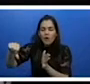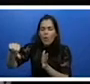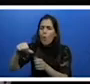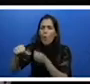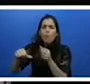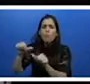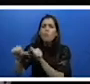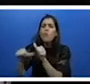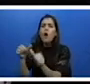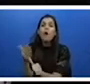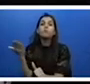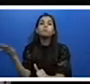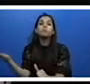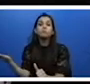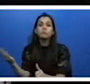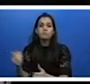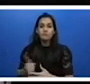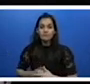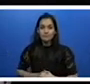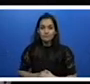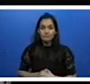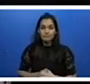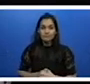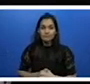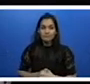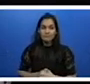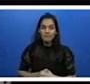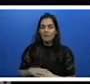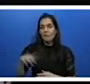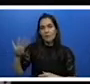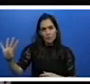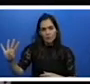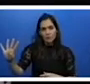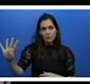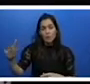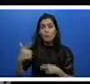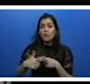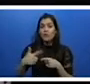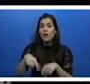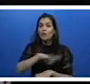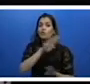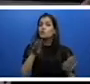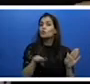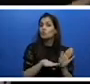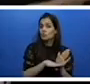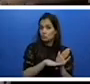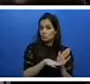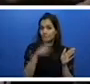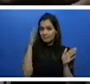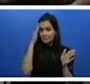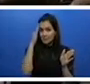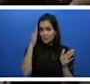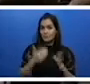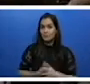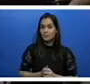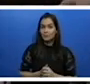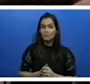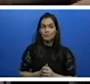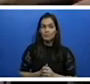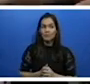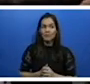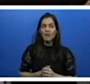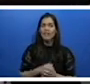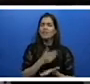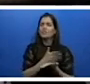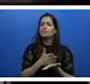Depois do 9, esse 3 aqui, ele aumenta, ó. Ele vai para 4, tá vendo? E aqui na B, eu